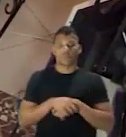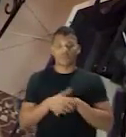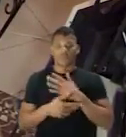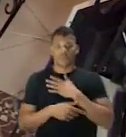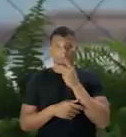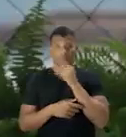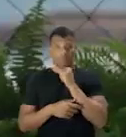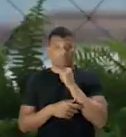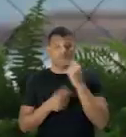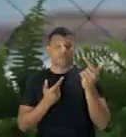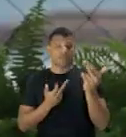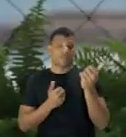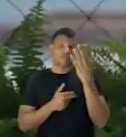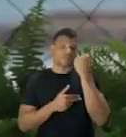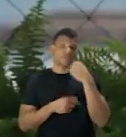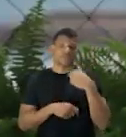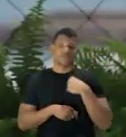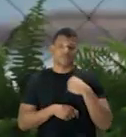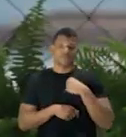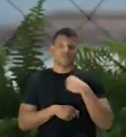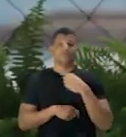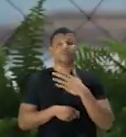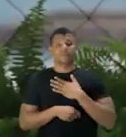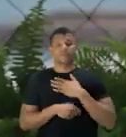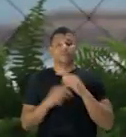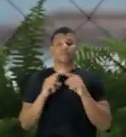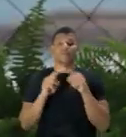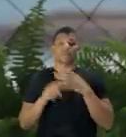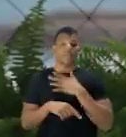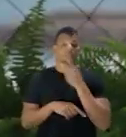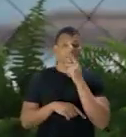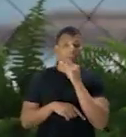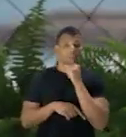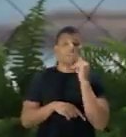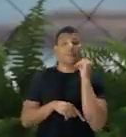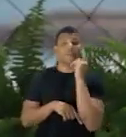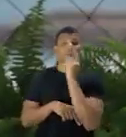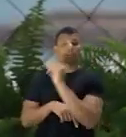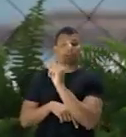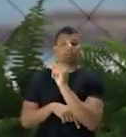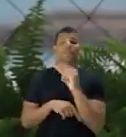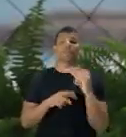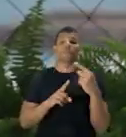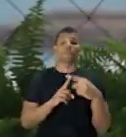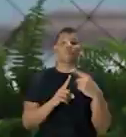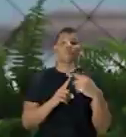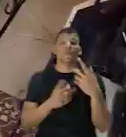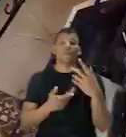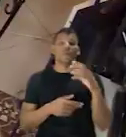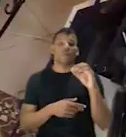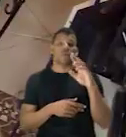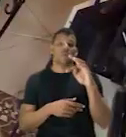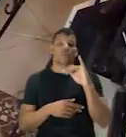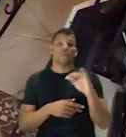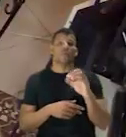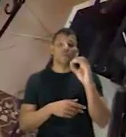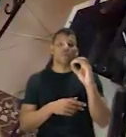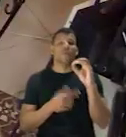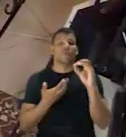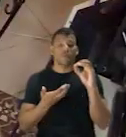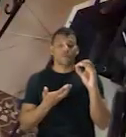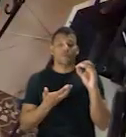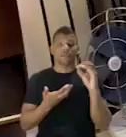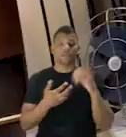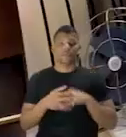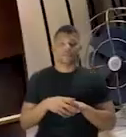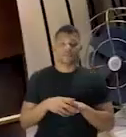o meu. Mas meu pai foi-se embora num cortejo e no espelho eu chorei porque